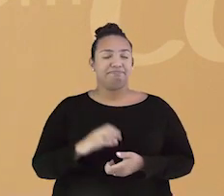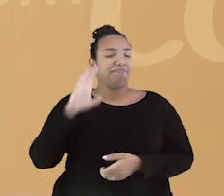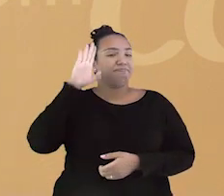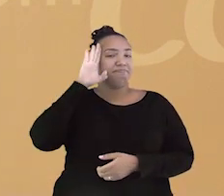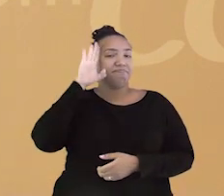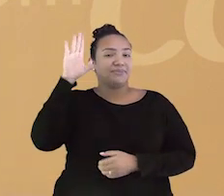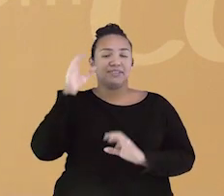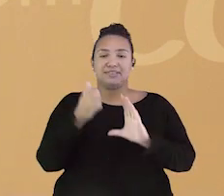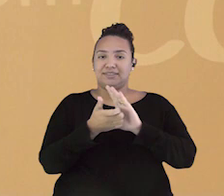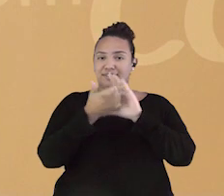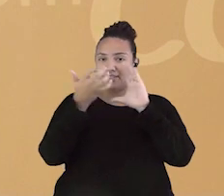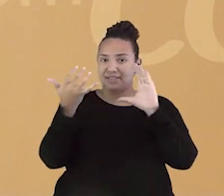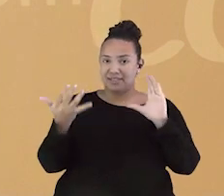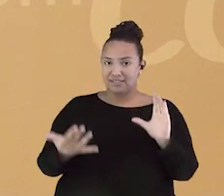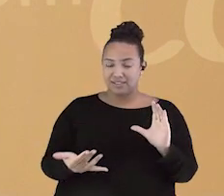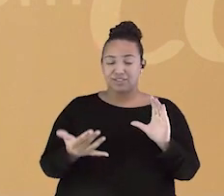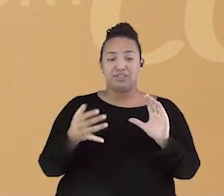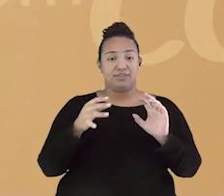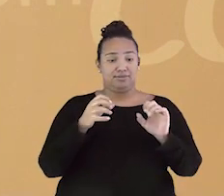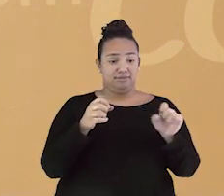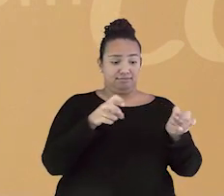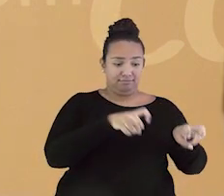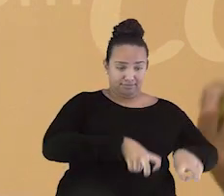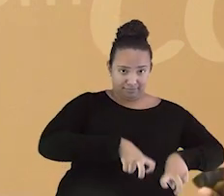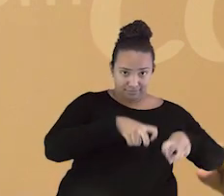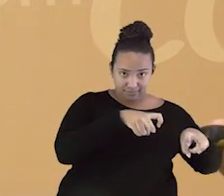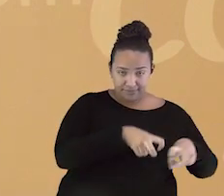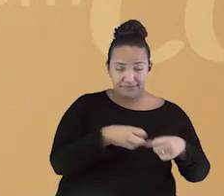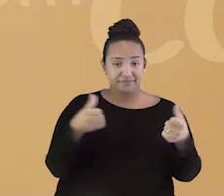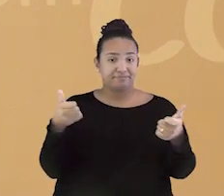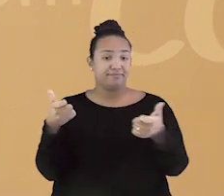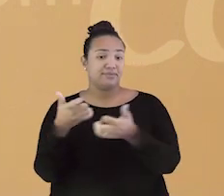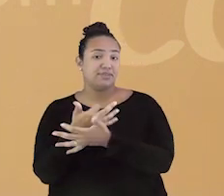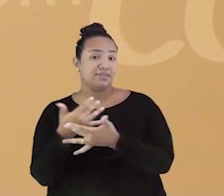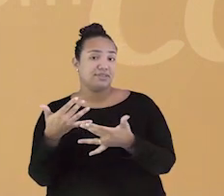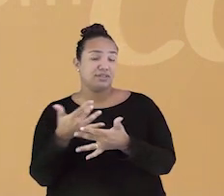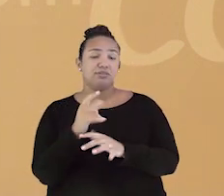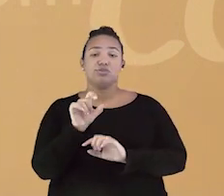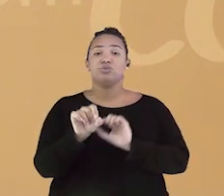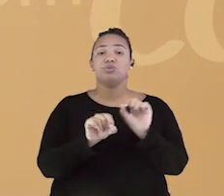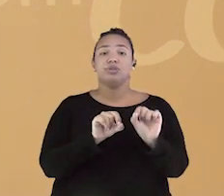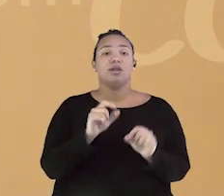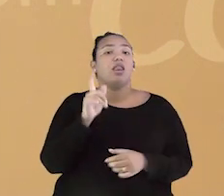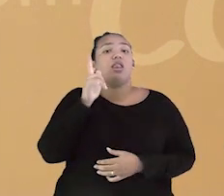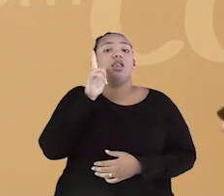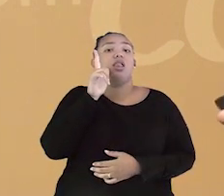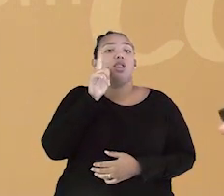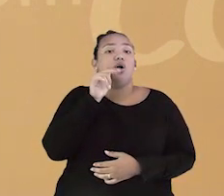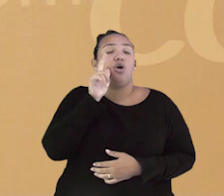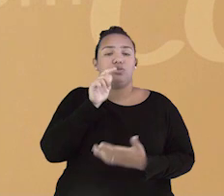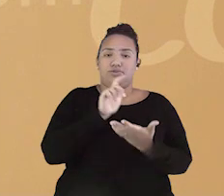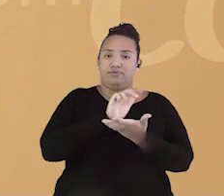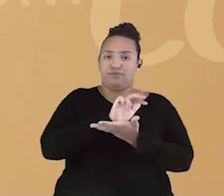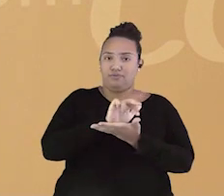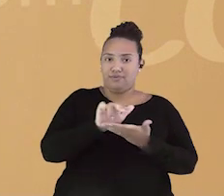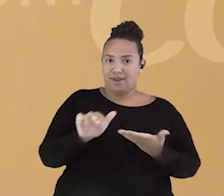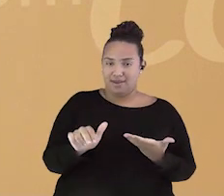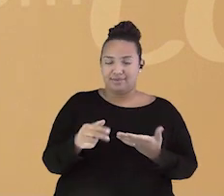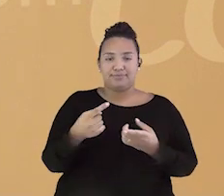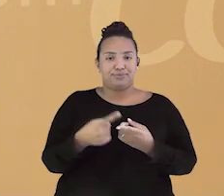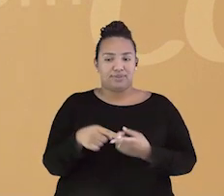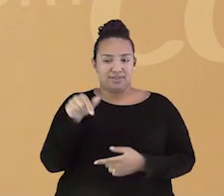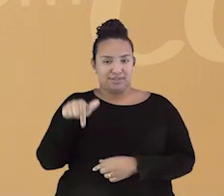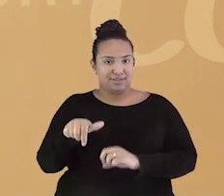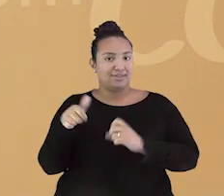diferentes entre o campo e a cidade é a variedade de comércio, que é a mesma coisa que falar que a cidade tem muito mais lojas